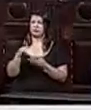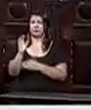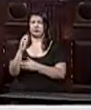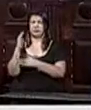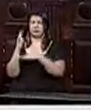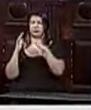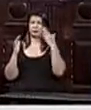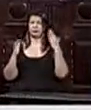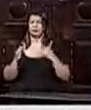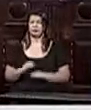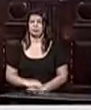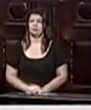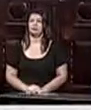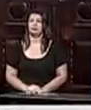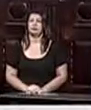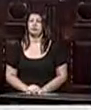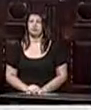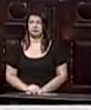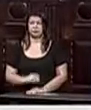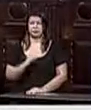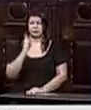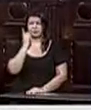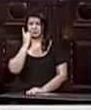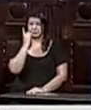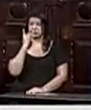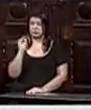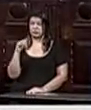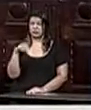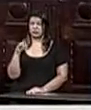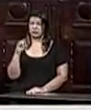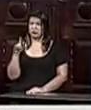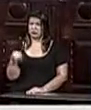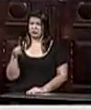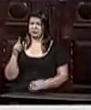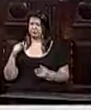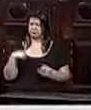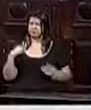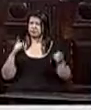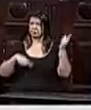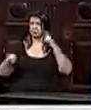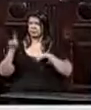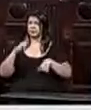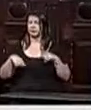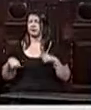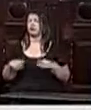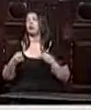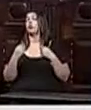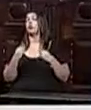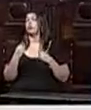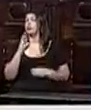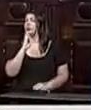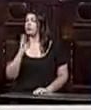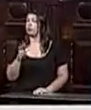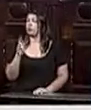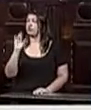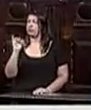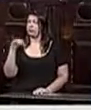Ambiente. O deputado André Correia está exercendo aqui o mandato. Como é que ele responde pelo